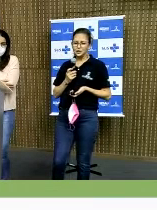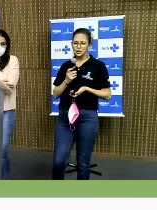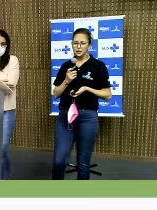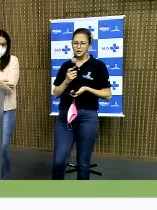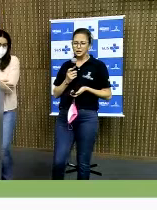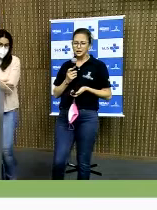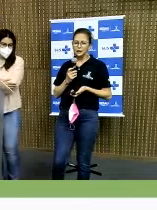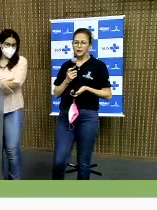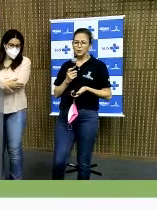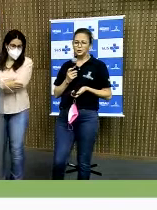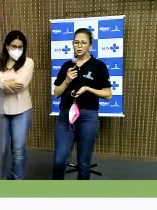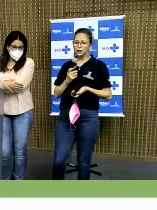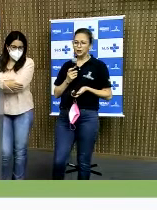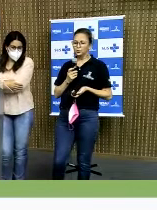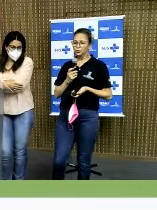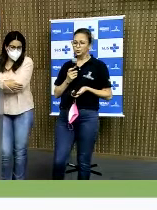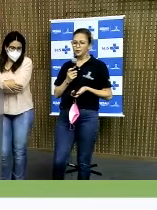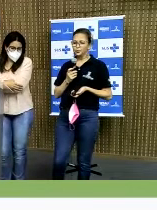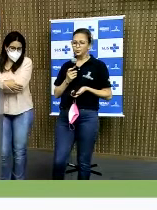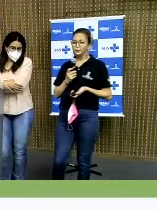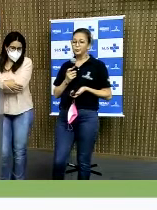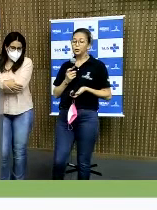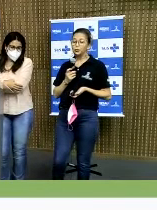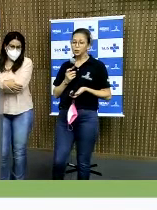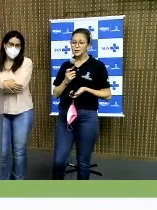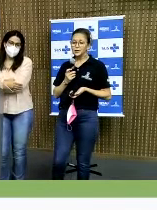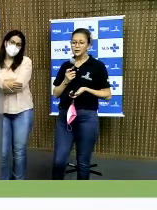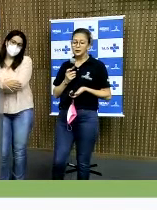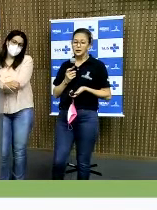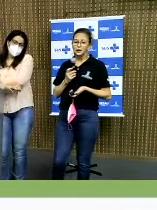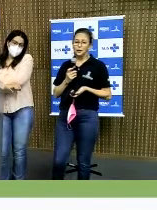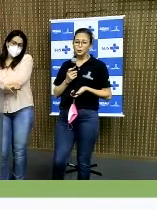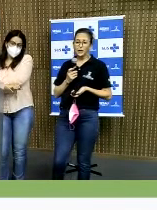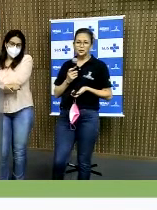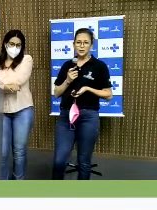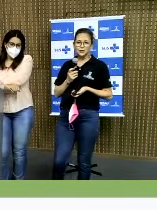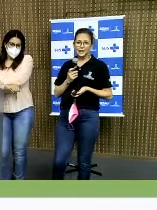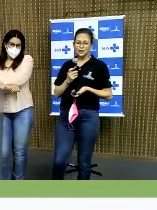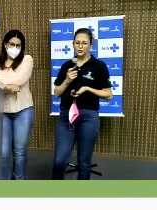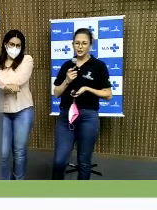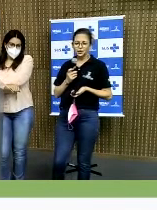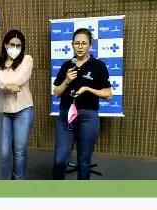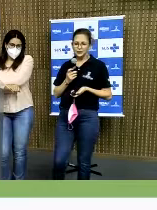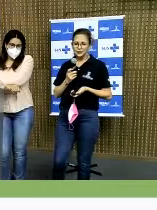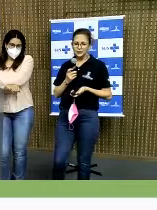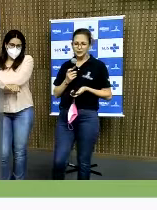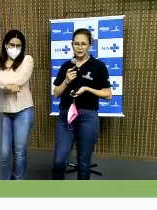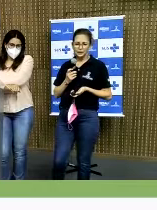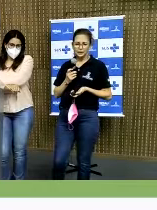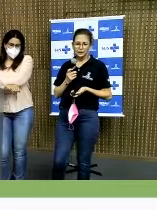a 15 dias. Dermatologia adulto, tempo foram 12 e tempo médio de 7 a 20